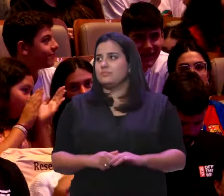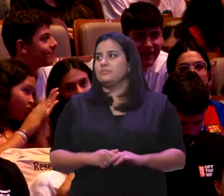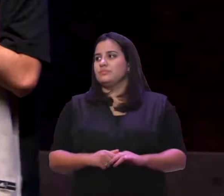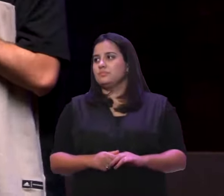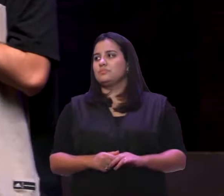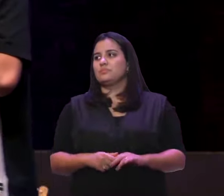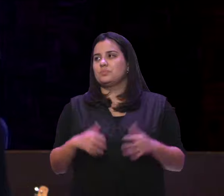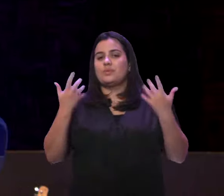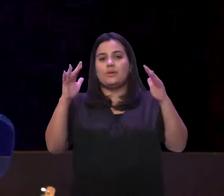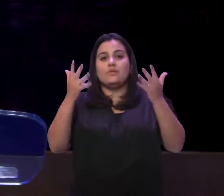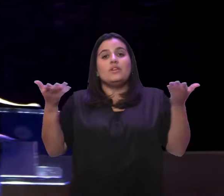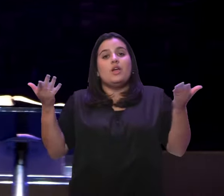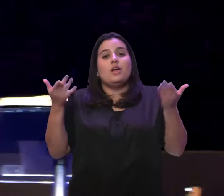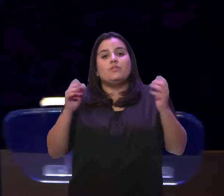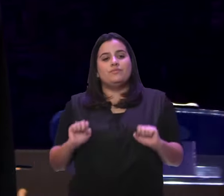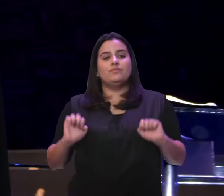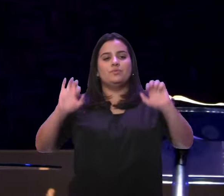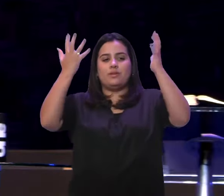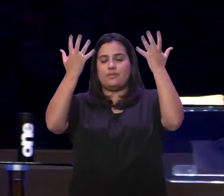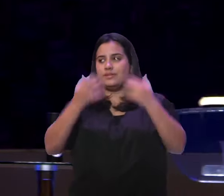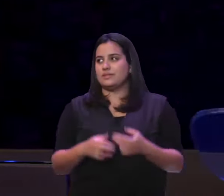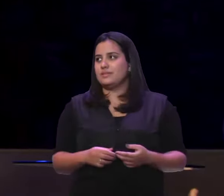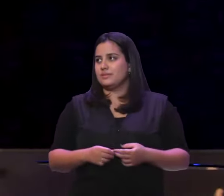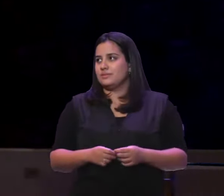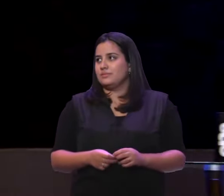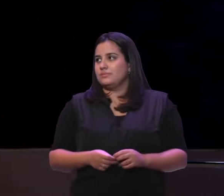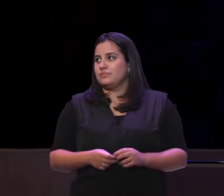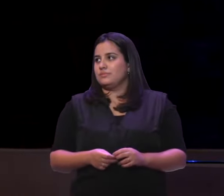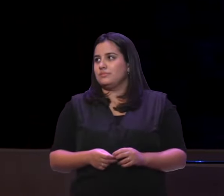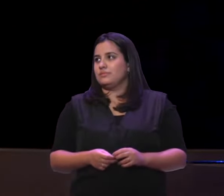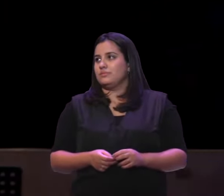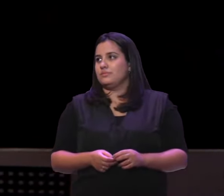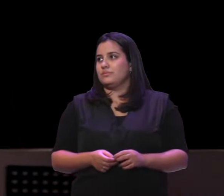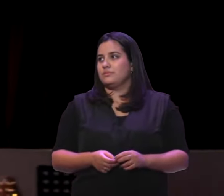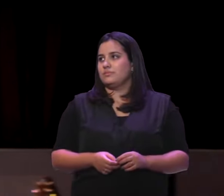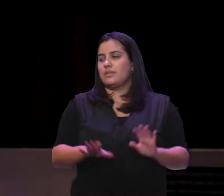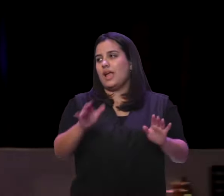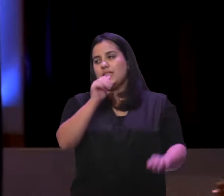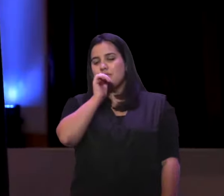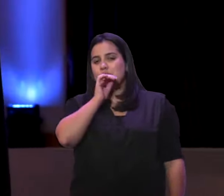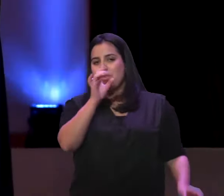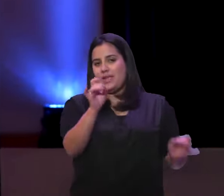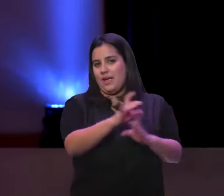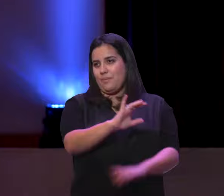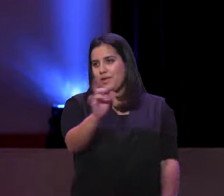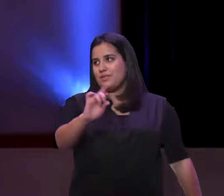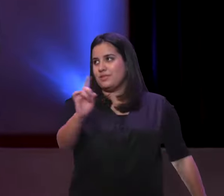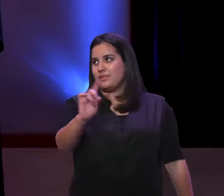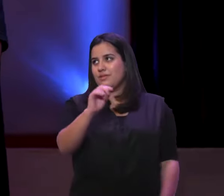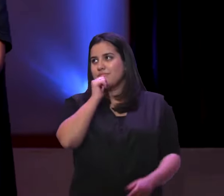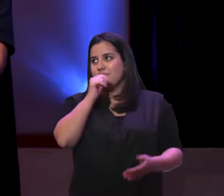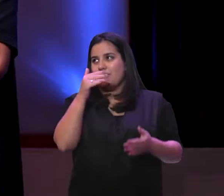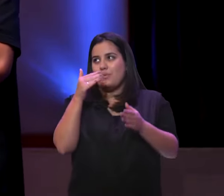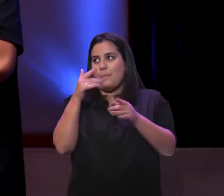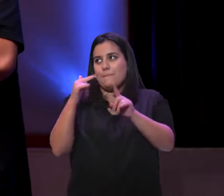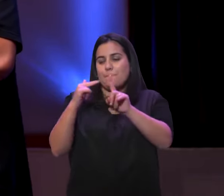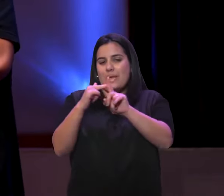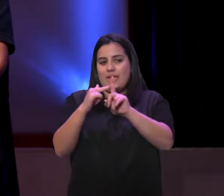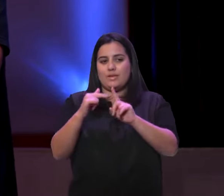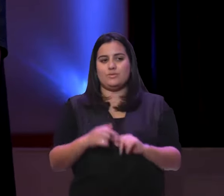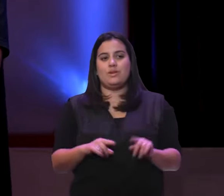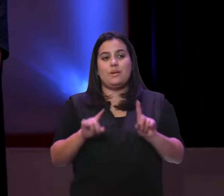E a gente vai fazer uma festa agora. Não está acabando, tá? Ainda está no meio, mas a gente vai fazer